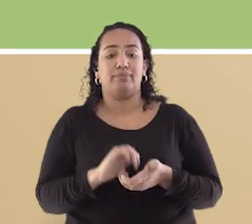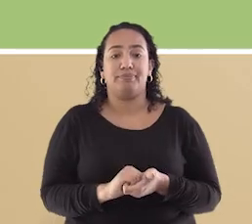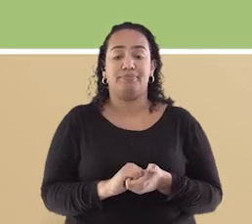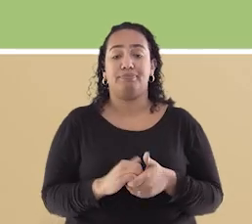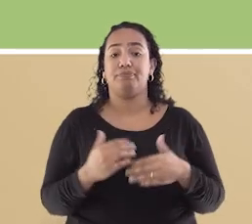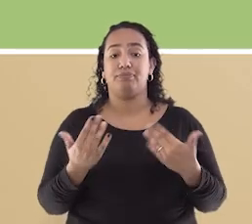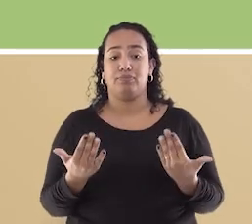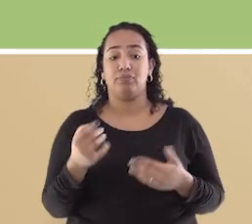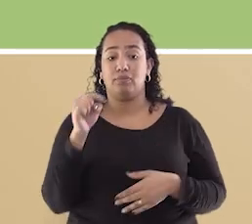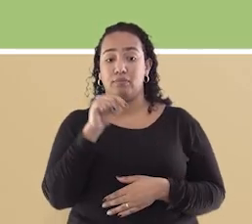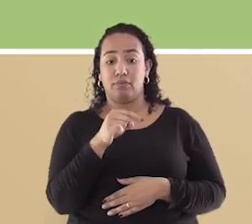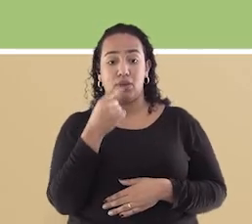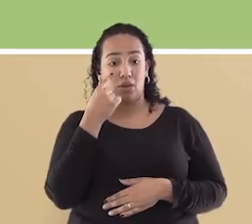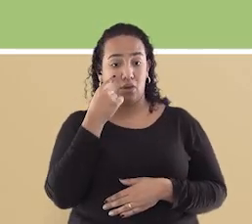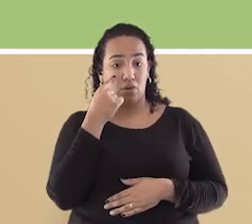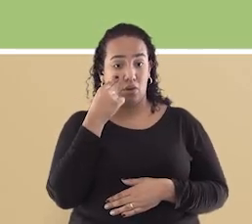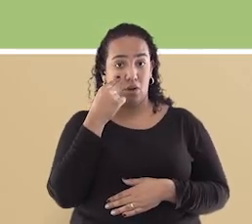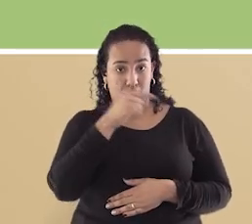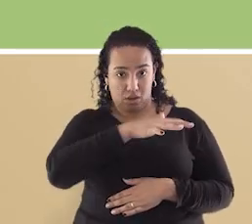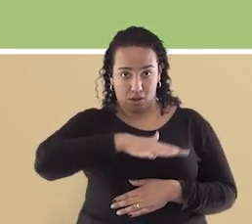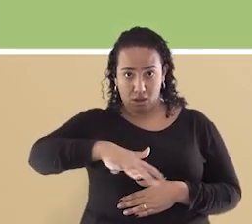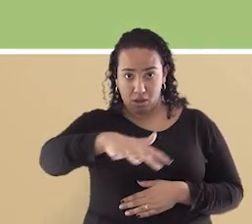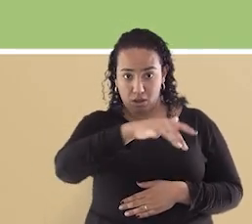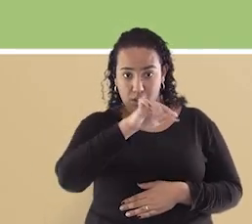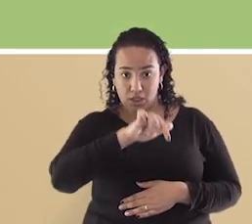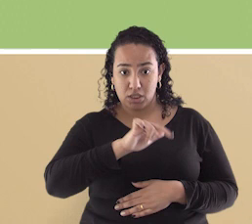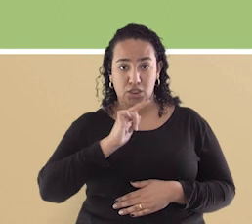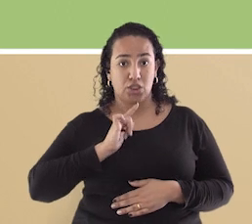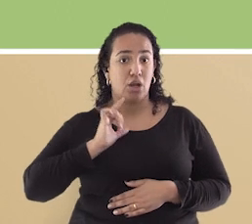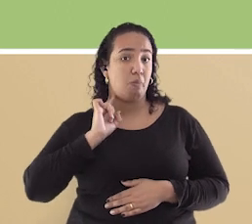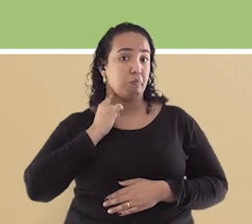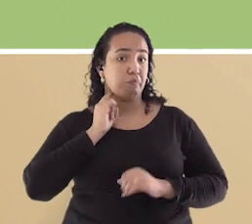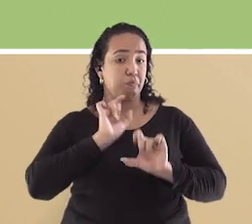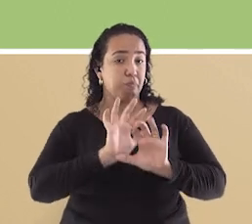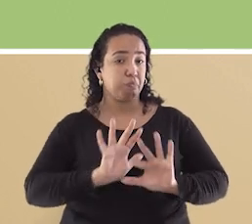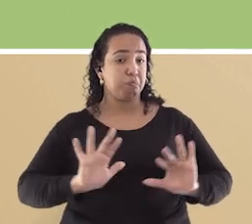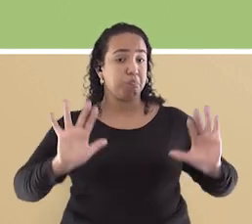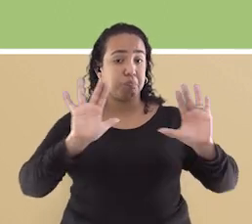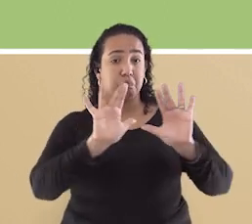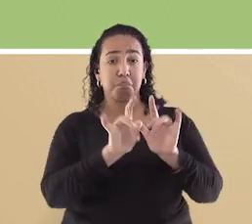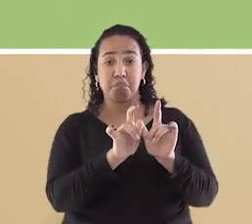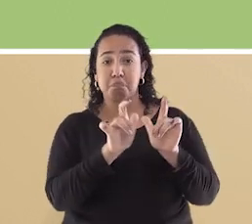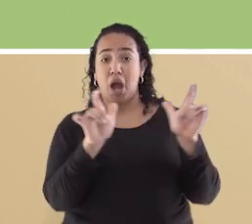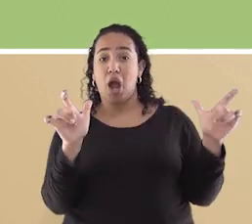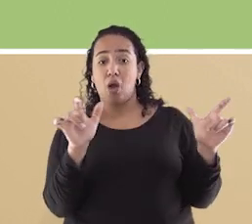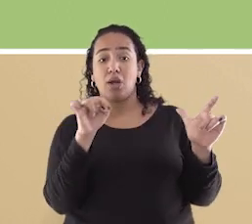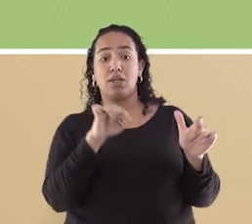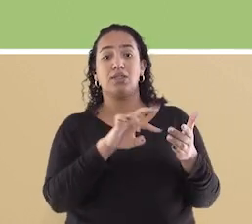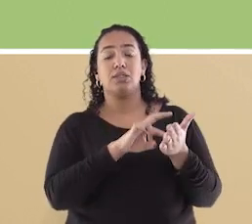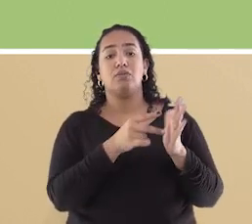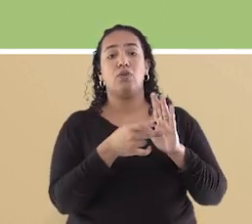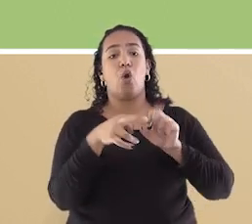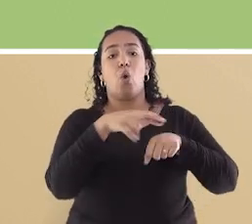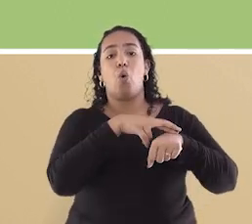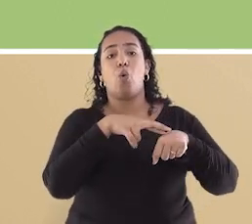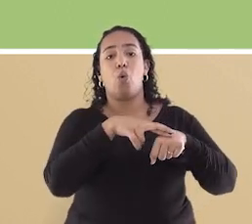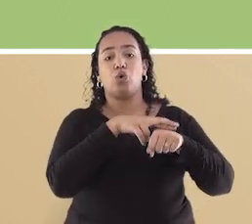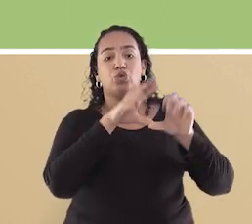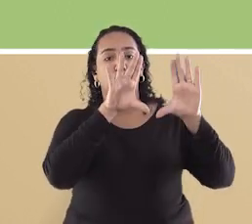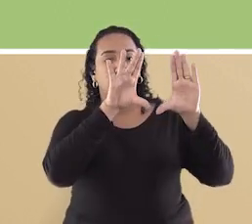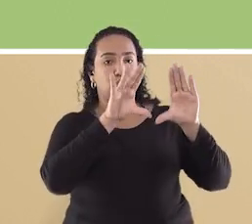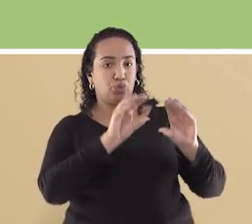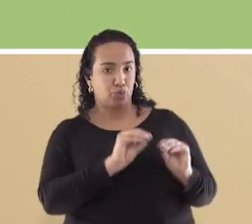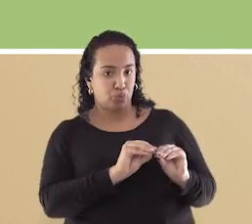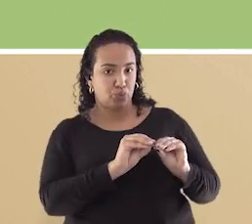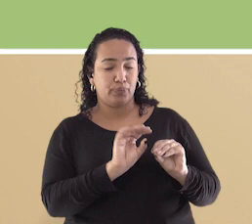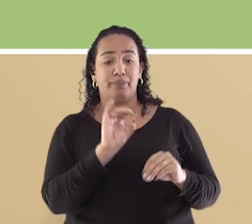fenômeno. Nesse caso, os territórios que emitiram mais poluentes possuem um tom de roxo mais escuro, e os